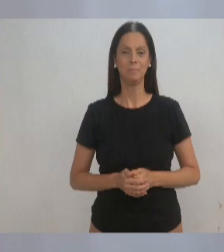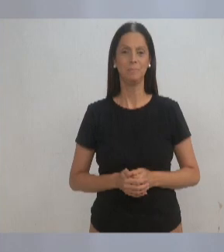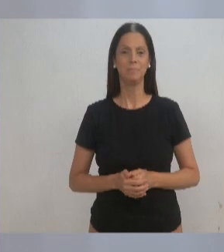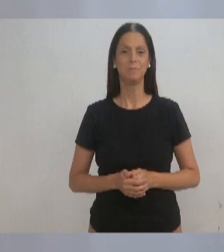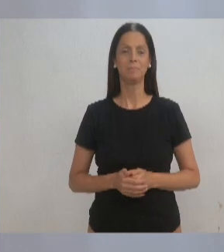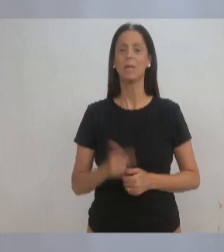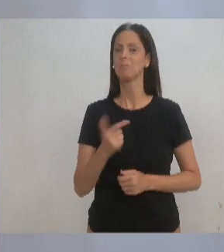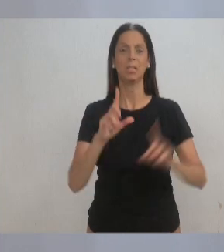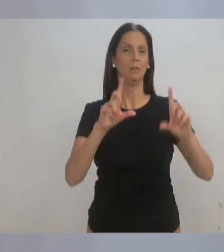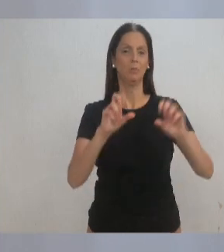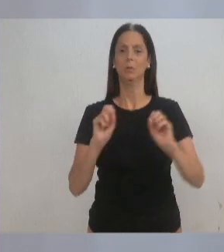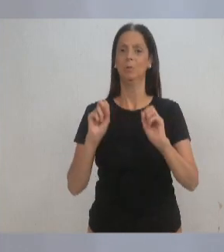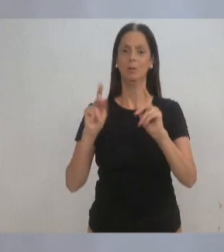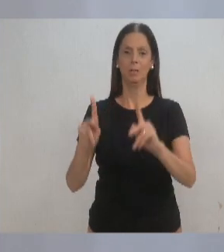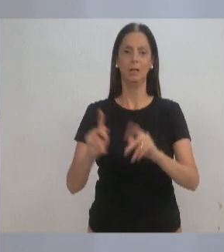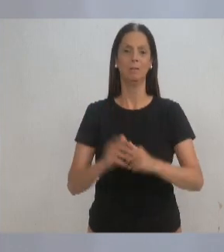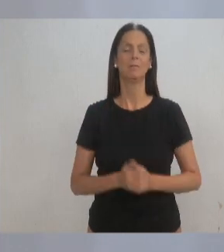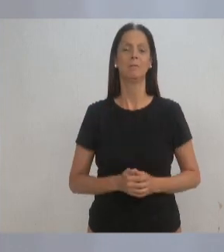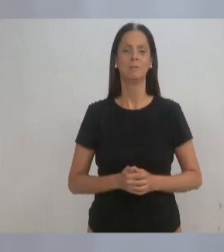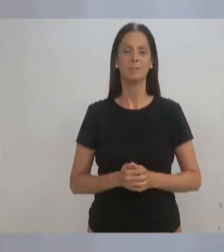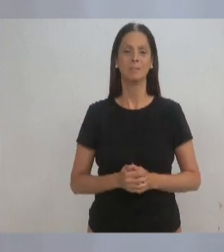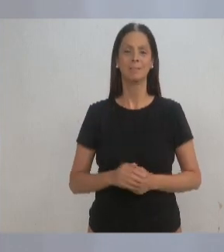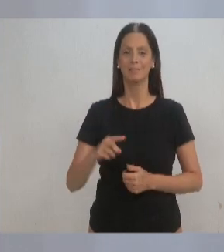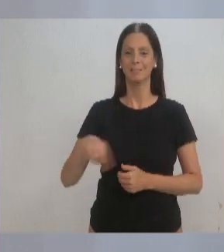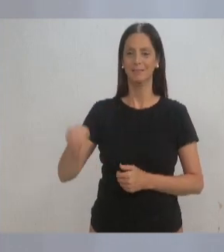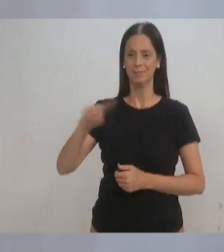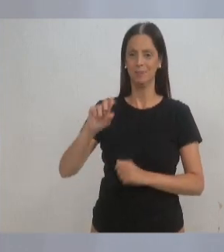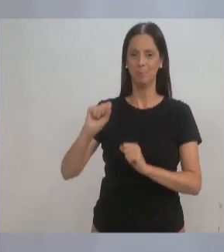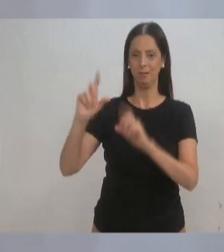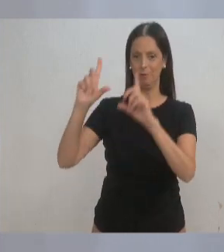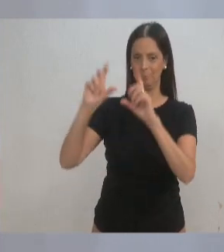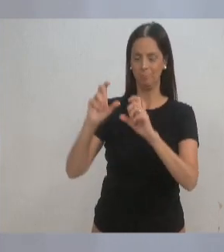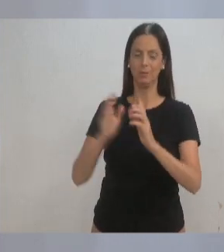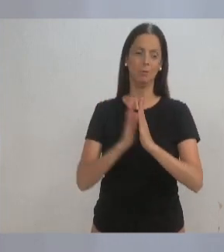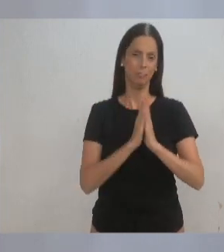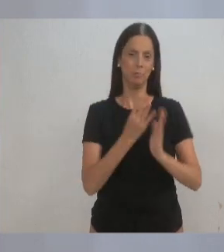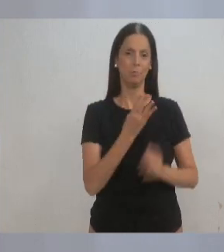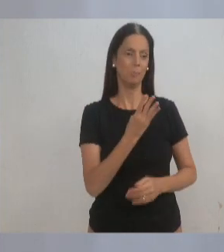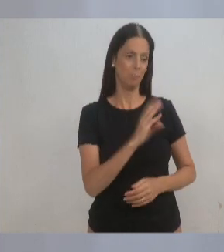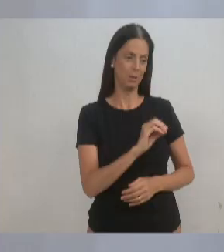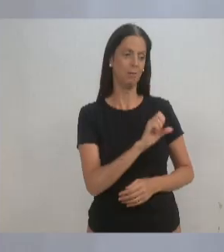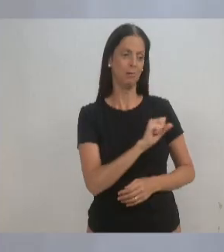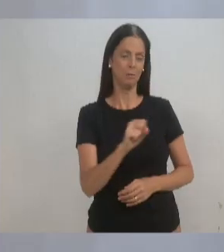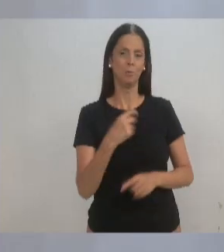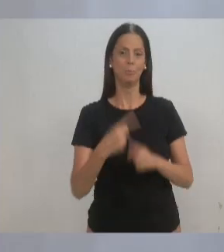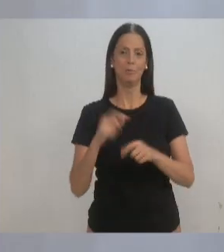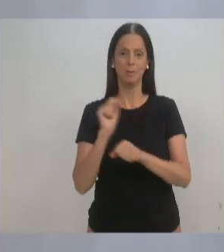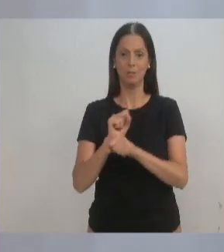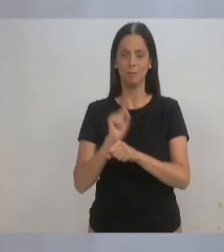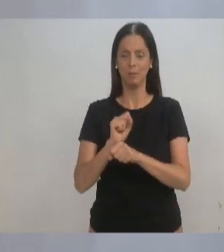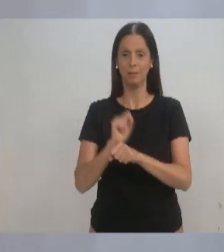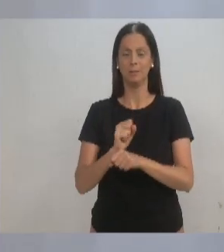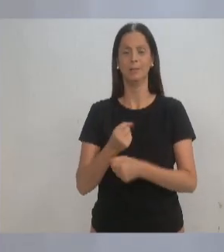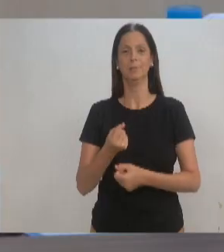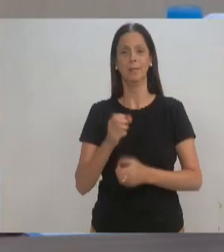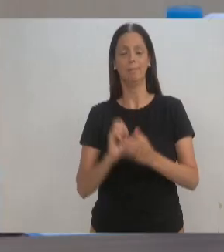Não tem foto, então tá bom. Fica fotografando eu aqui. O senhor me permite mais uns 40 segundos, até porque demorou para aparecer a foto